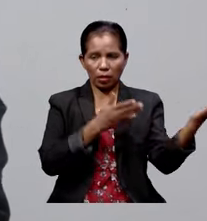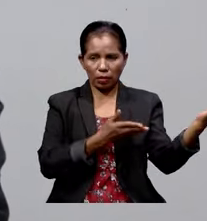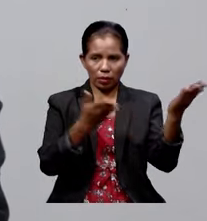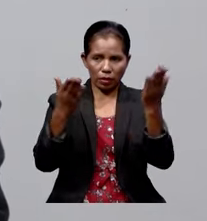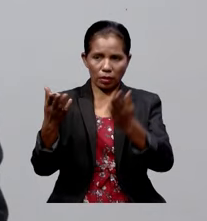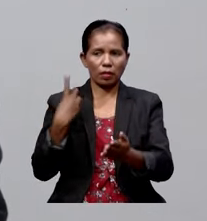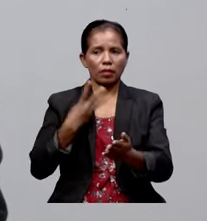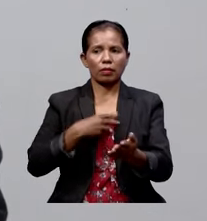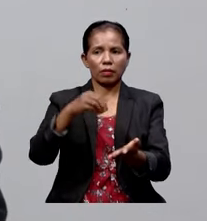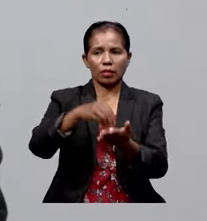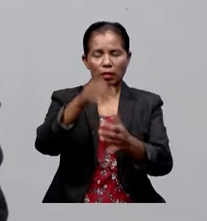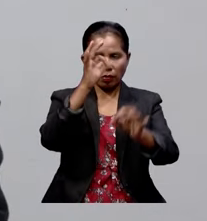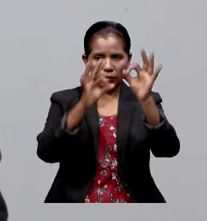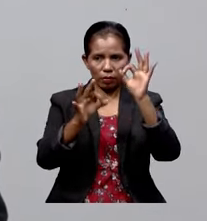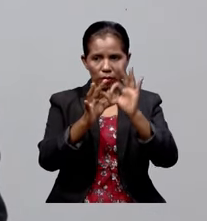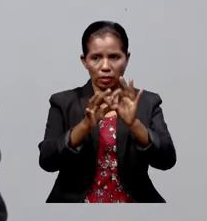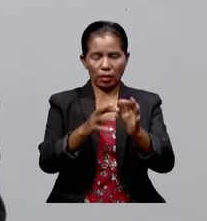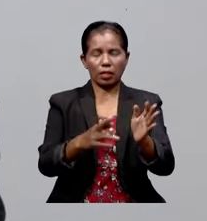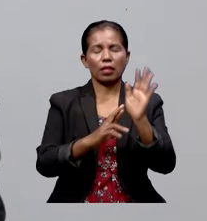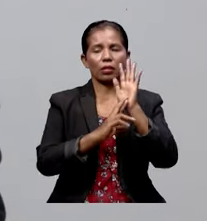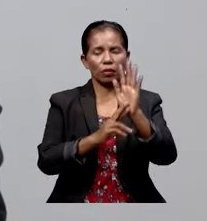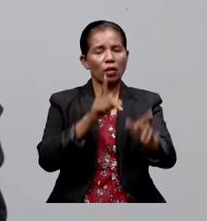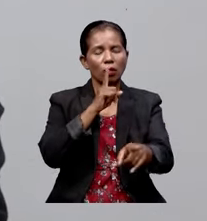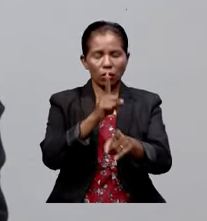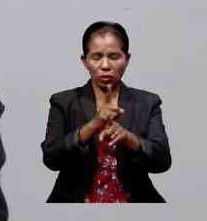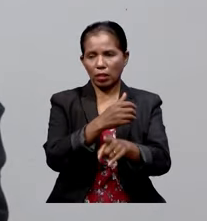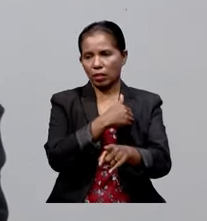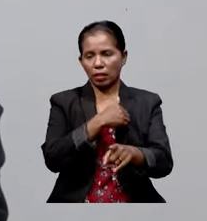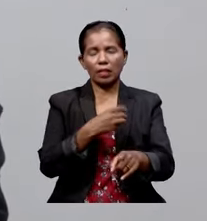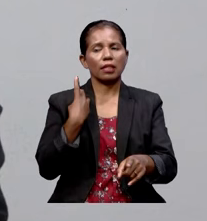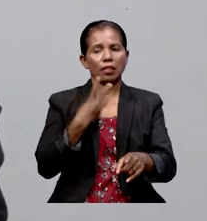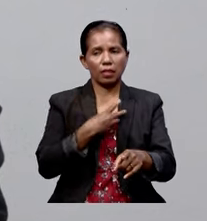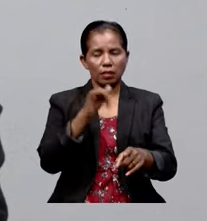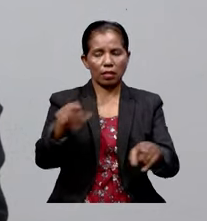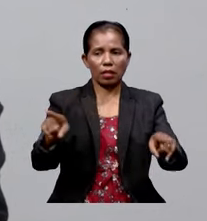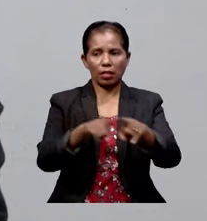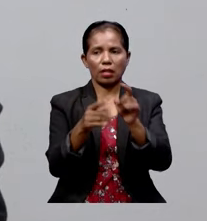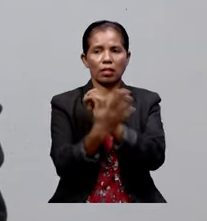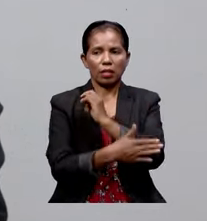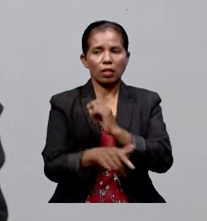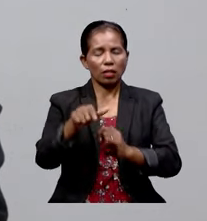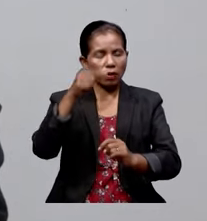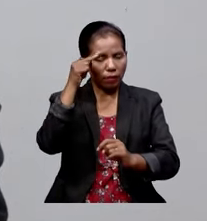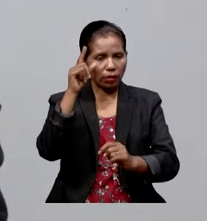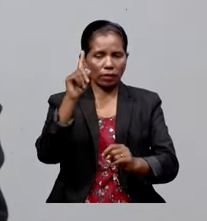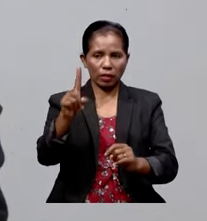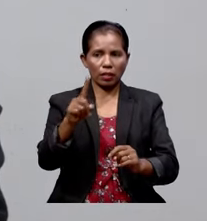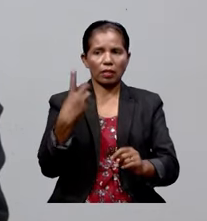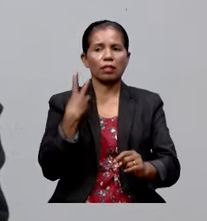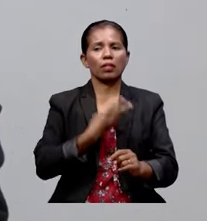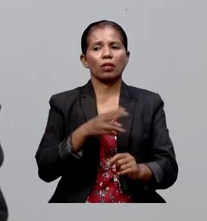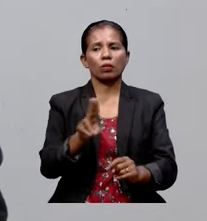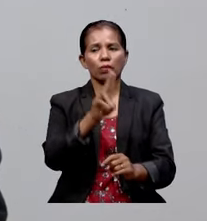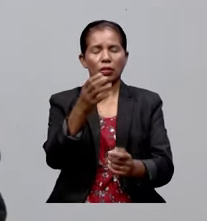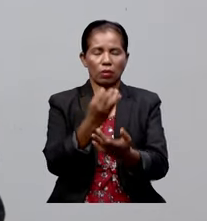mais, e ter confiança que o relatório não é só lá. Sim, e ter considera, mas bem, nessa nação, e nessa governante, e ter tu usa o